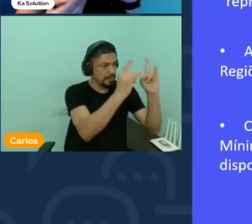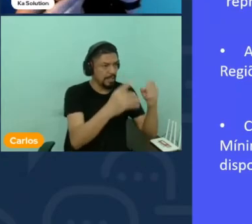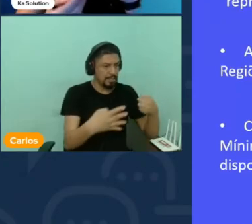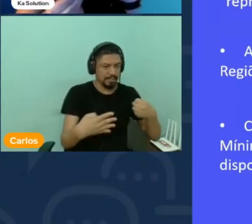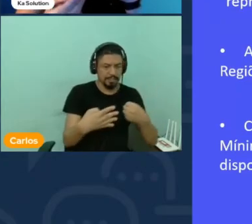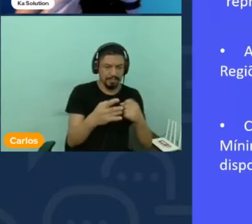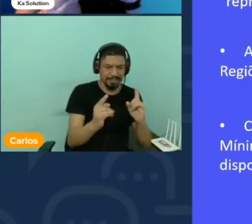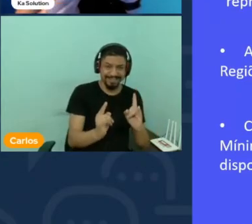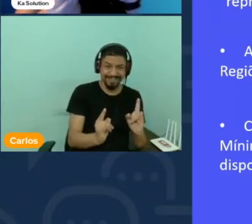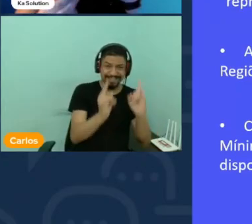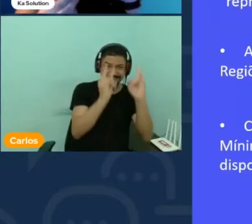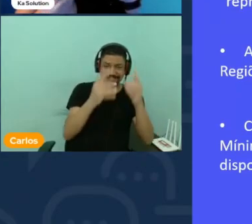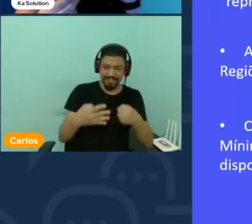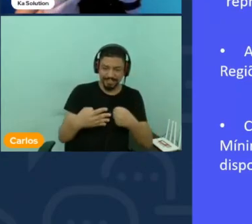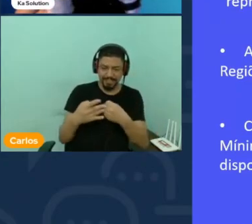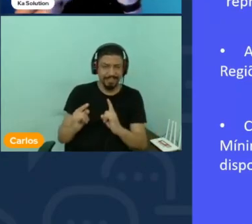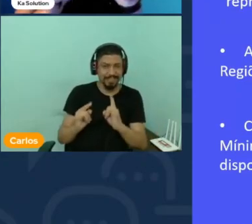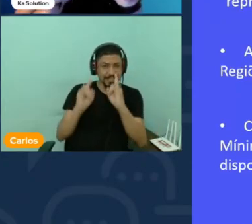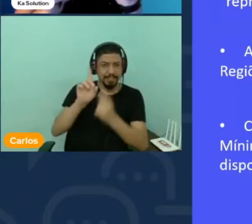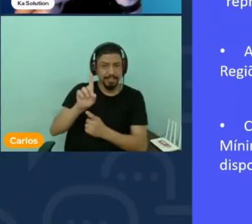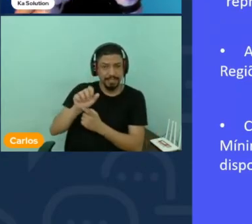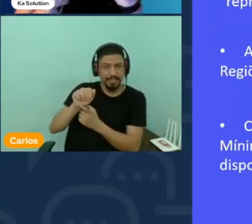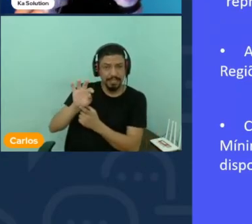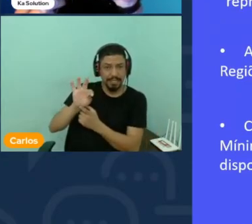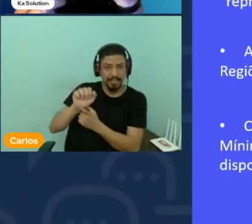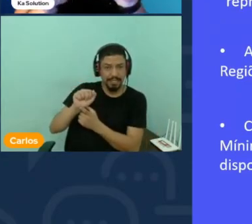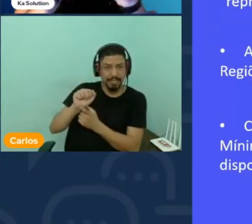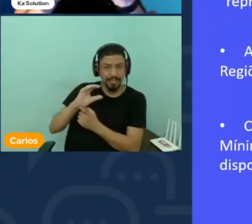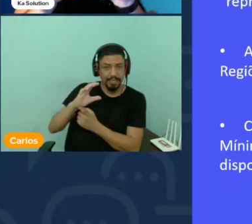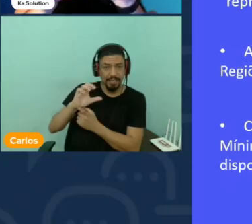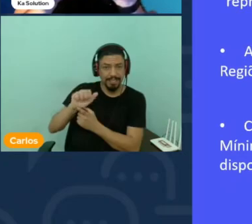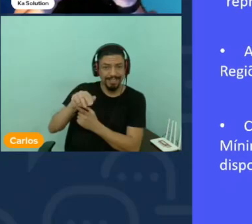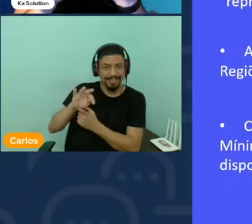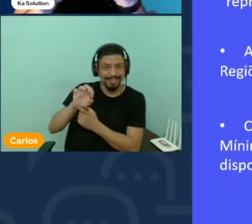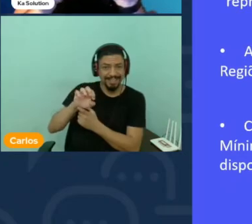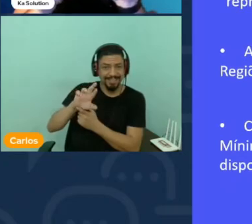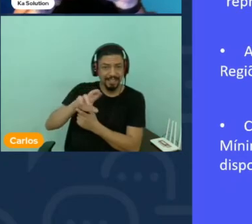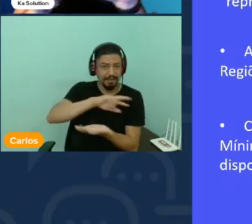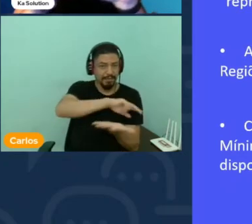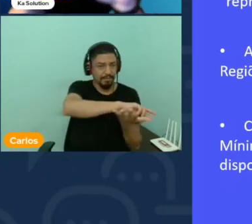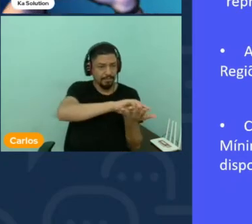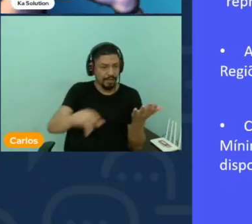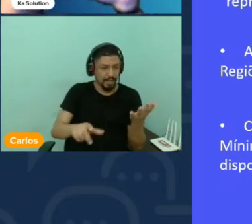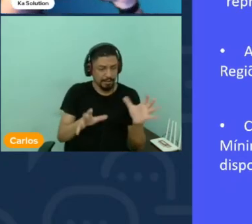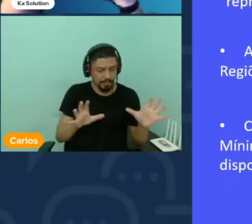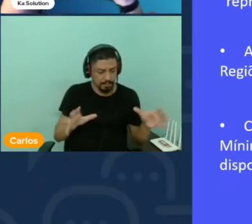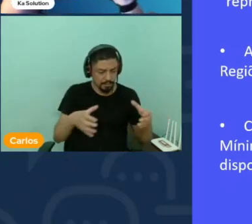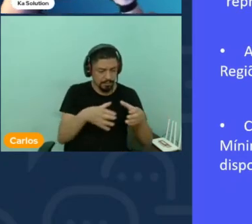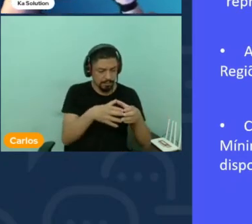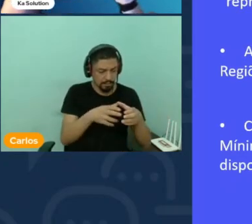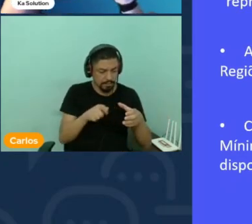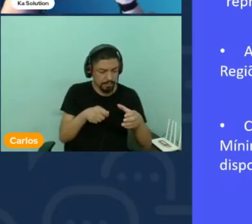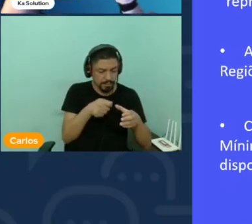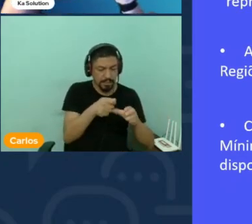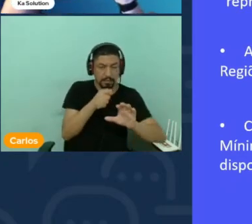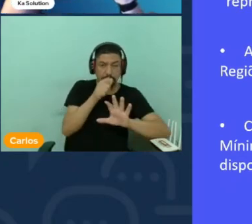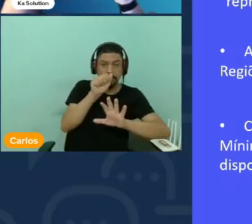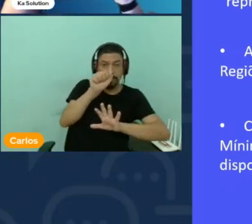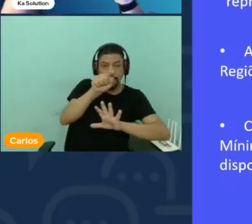os serviços rodando ali, executando na AWS. Um conjunto de data centers forma uma zona